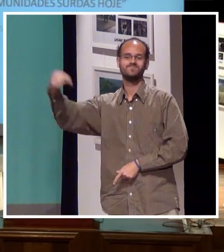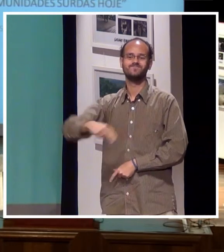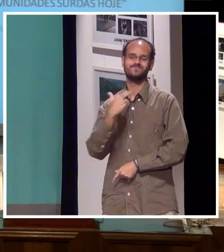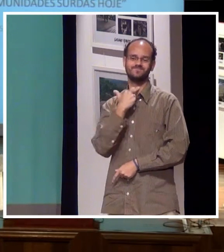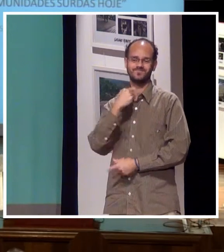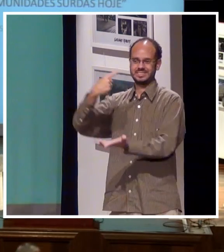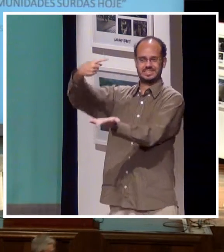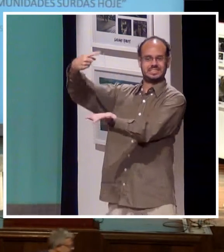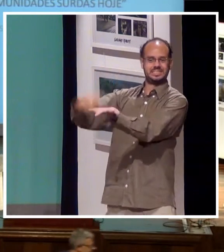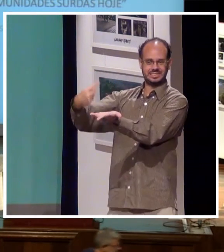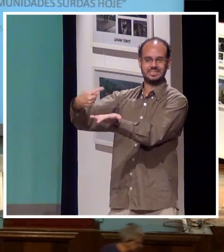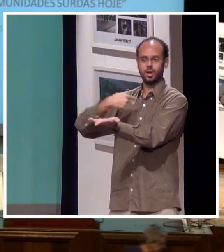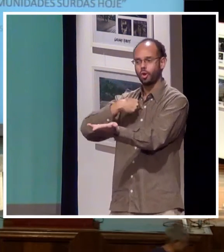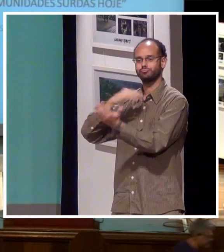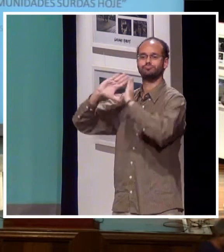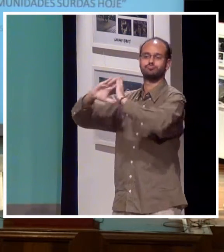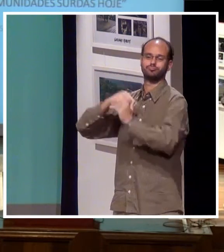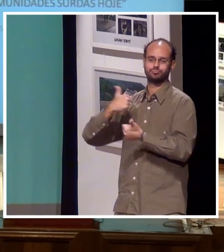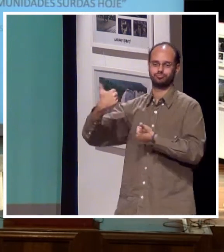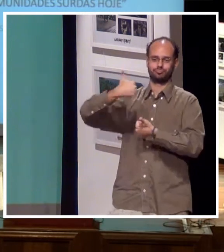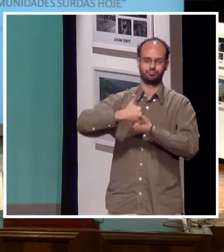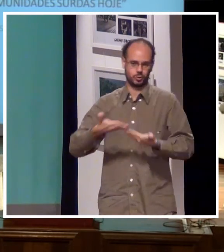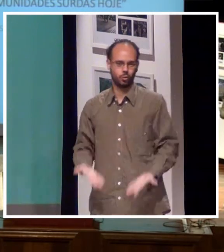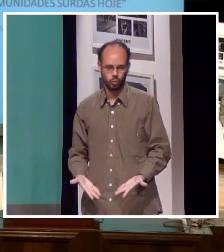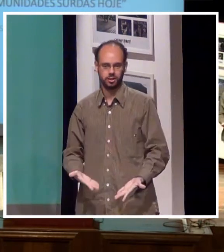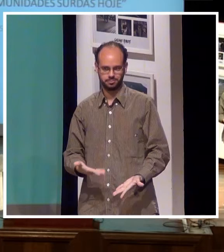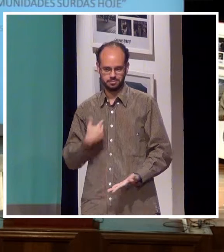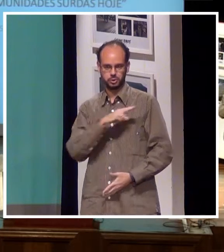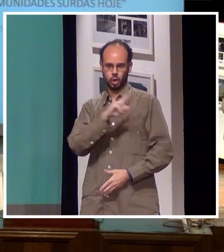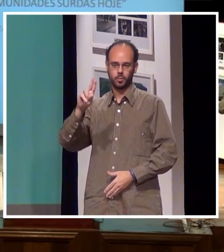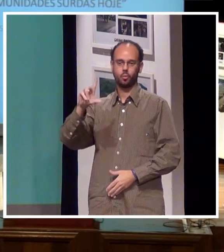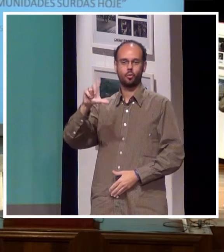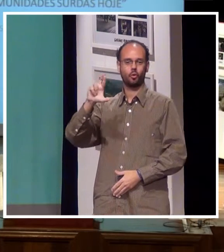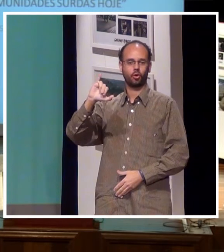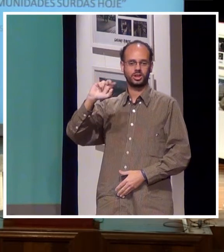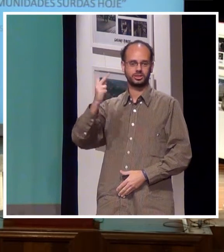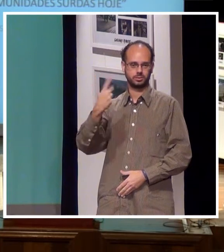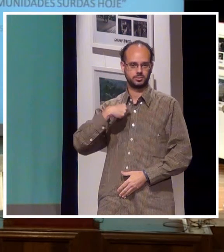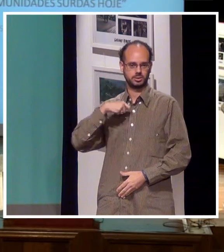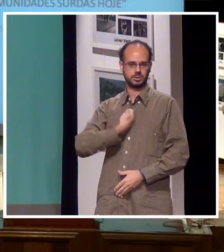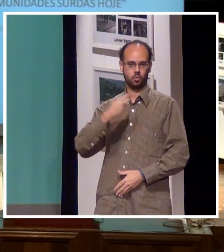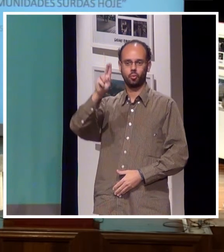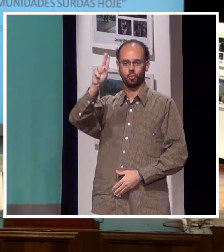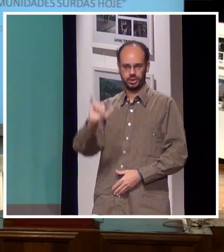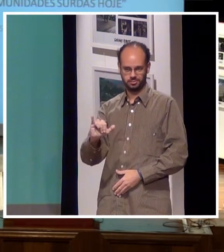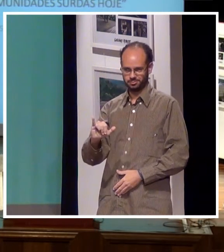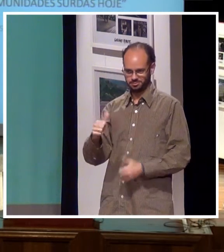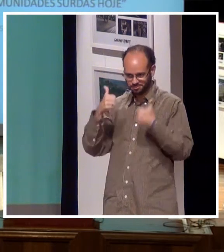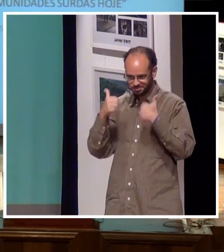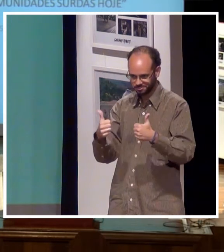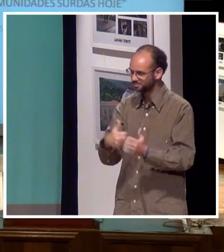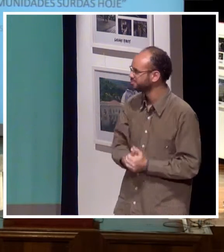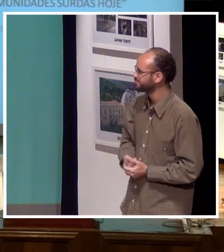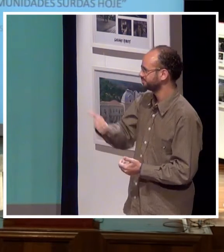o presidente Francisco, ele não pôde vir e eu estou aqui substituindo ele. Meu nome é Yuri, que esse